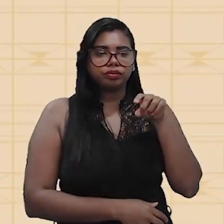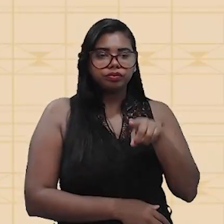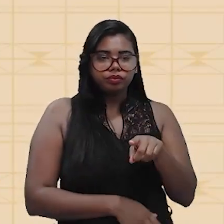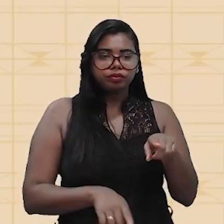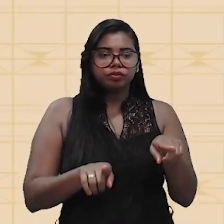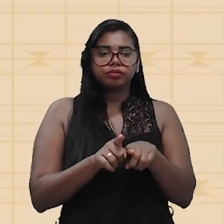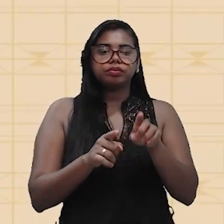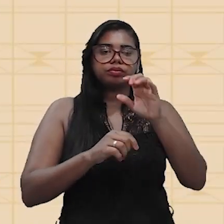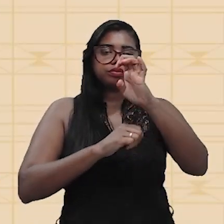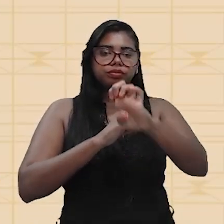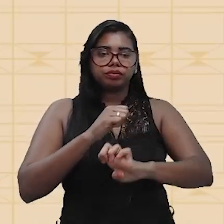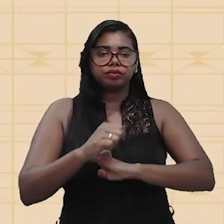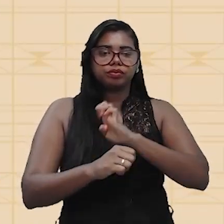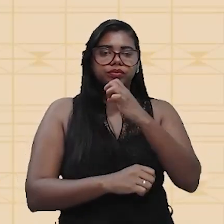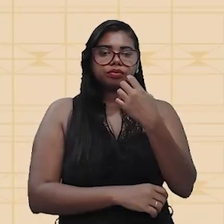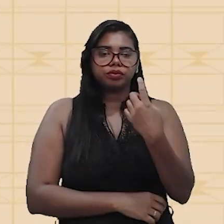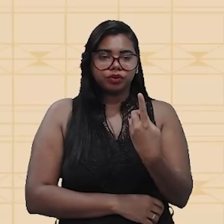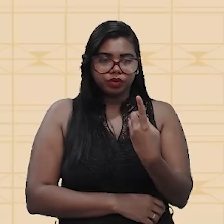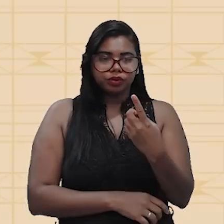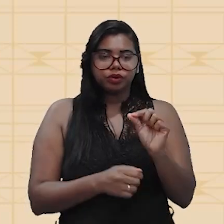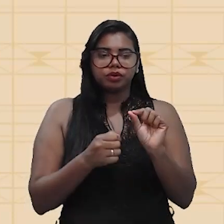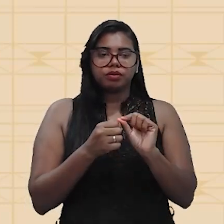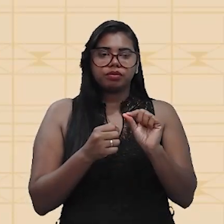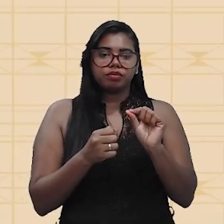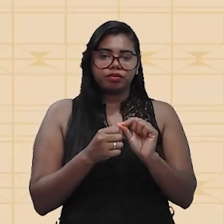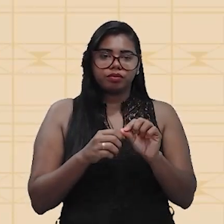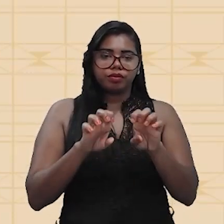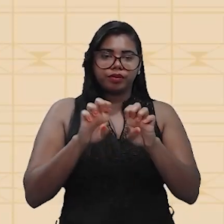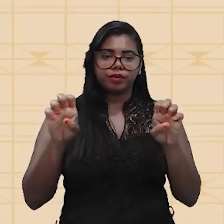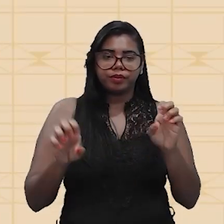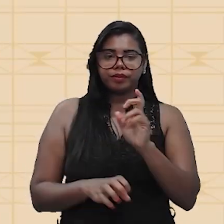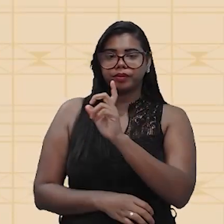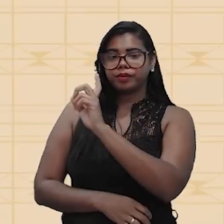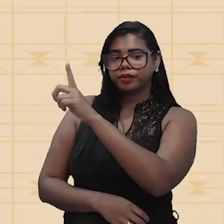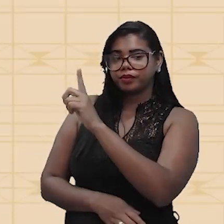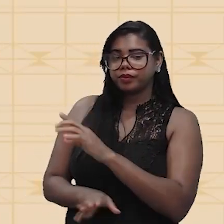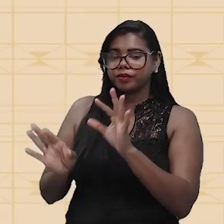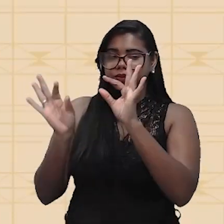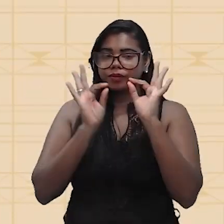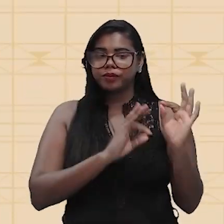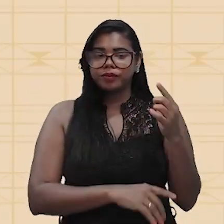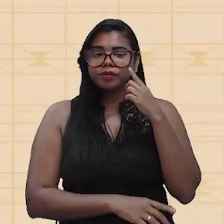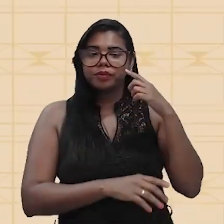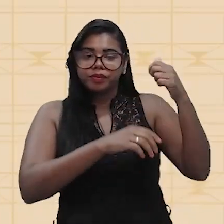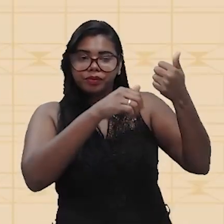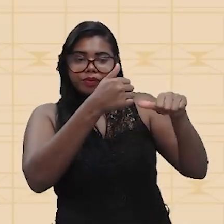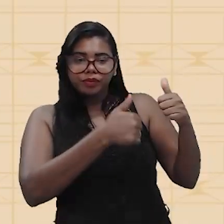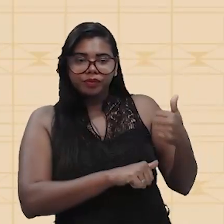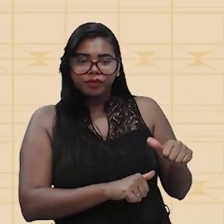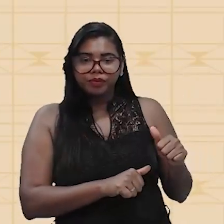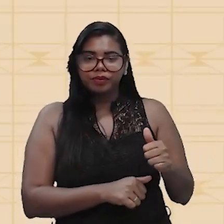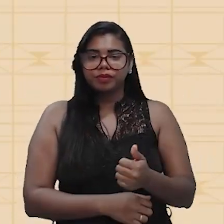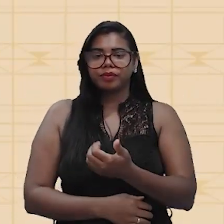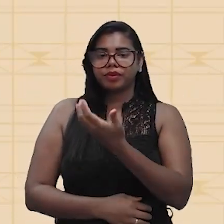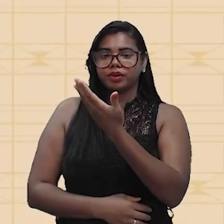apenas um, fazendo o seu equivalente. Observe que, como cada placa ela